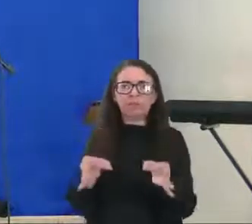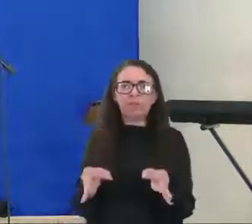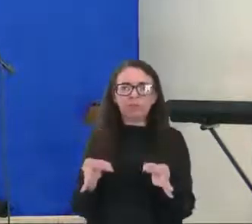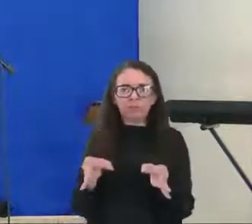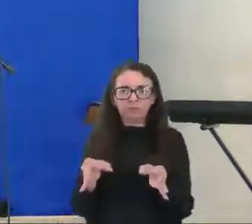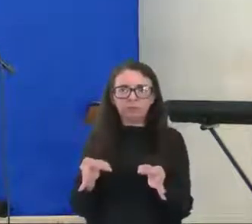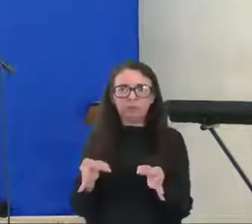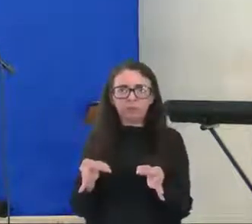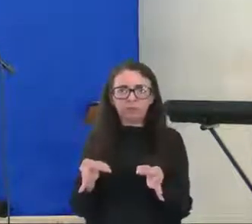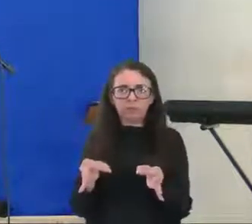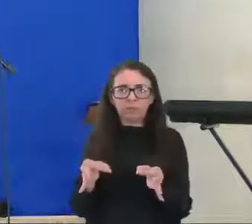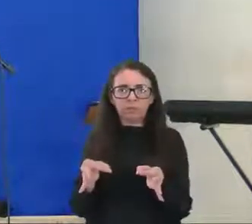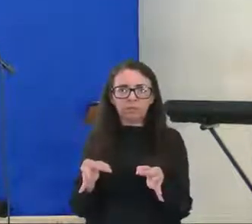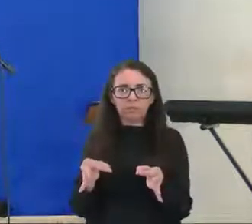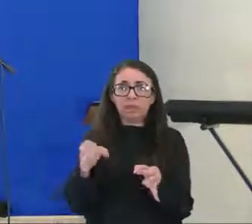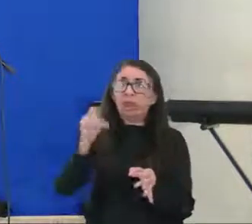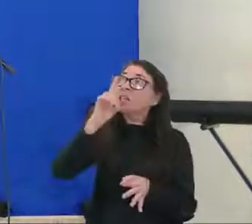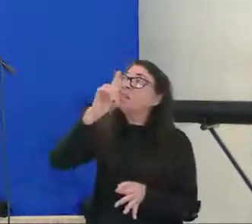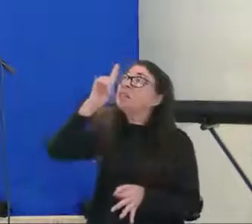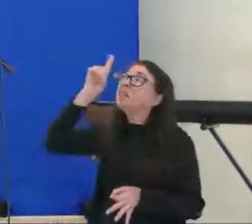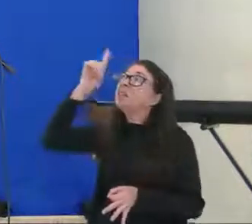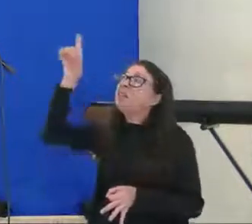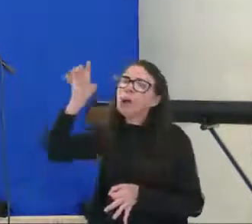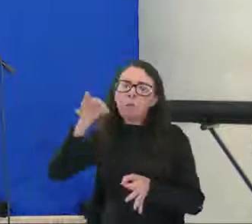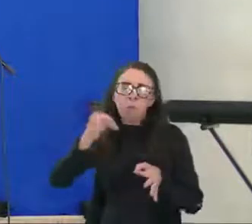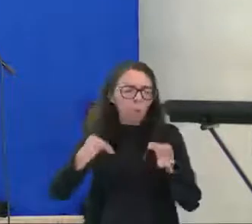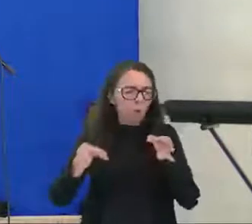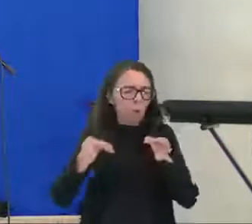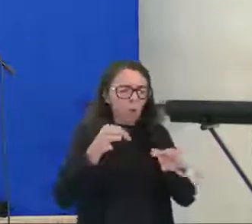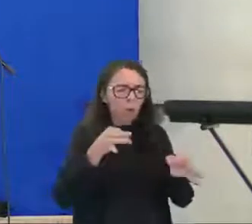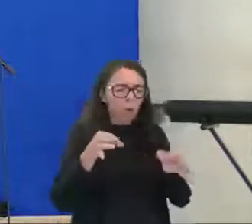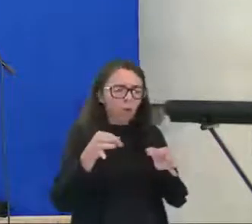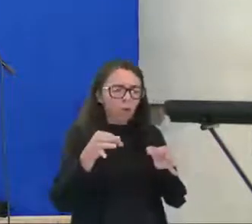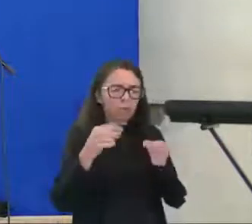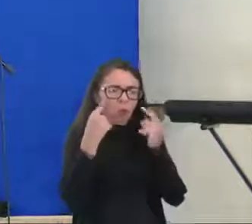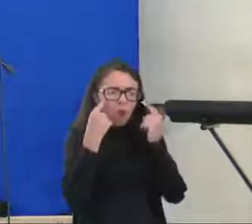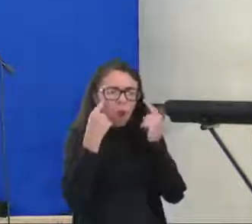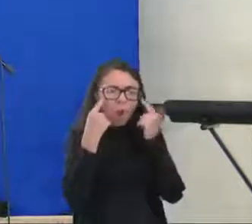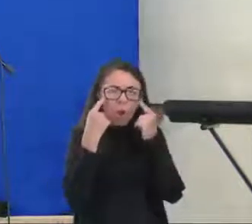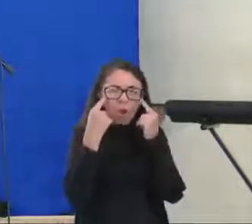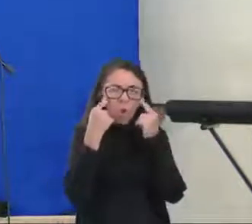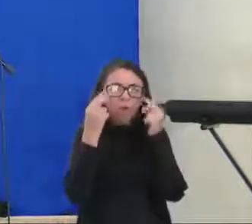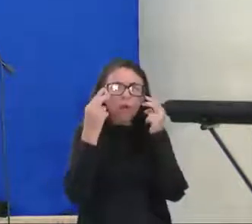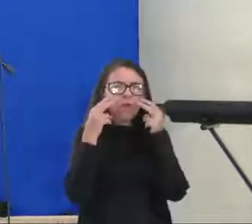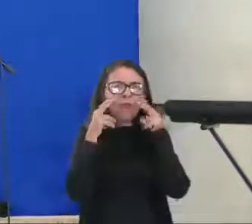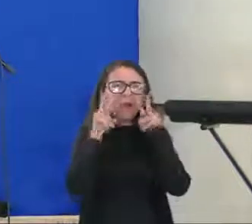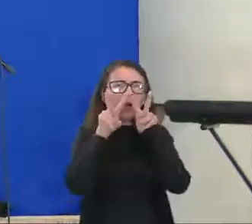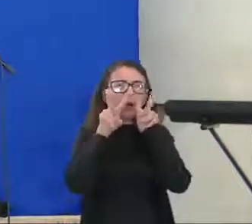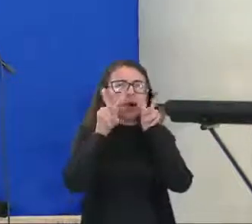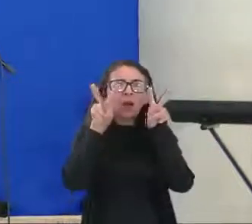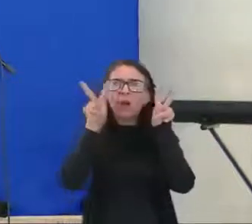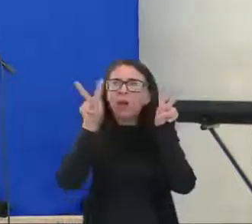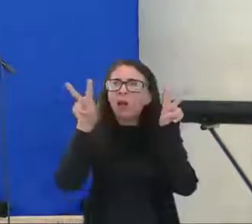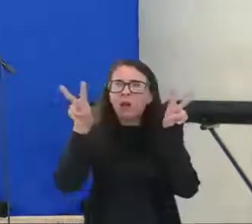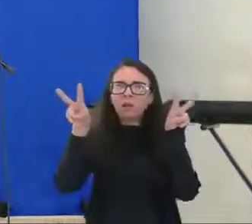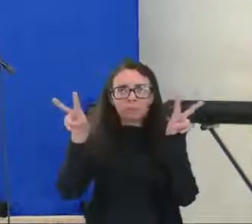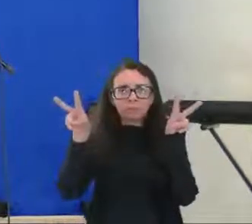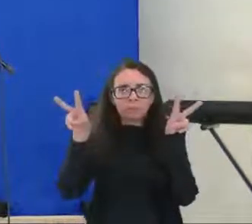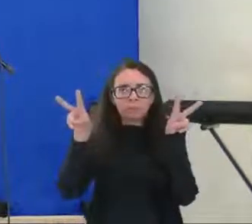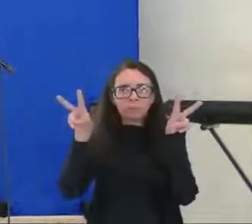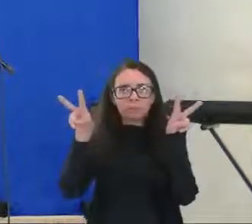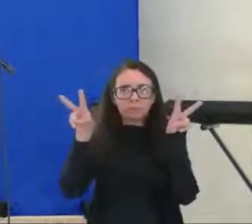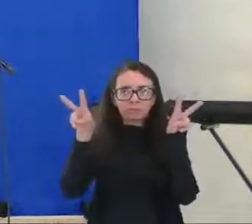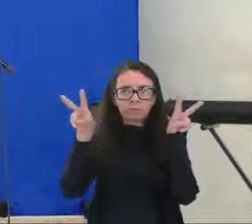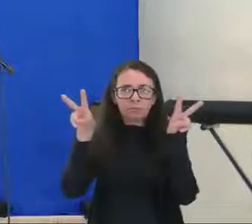Então, Deus coloca os líderes espirituais e os membros da igreja no lugar em que Ele quer que essas pessoas